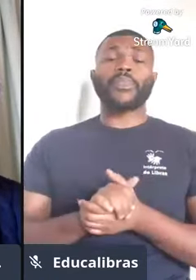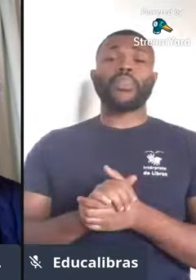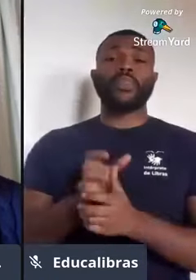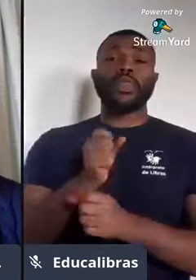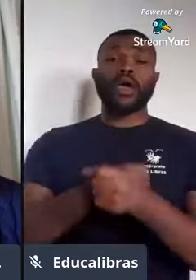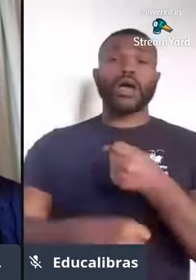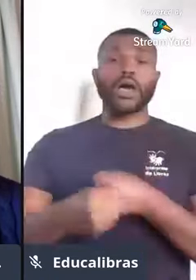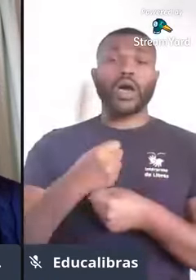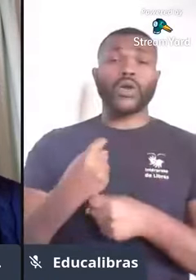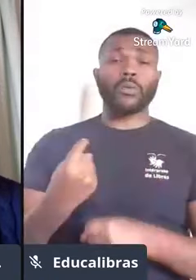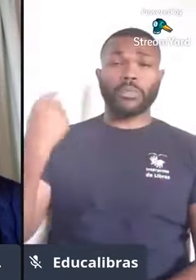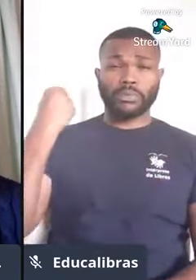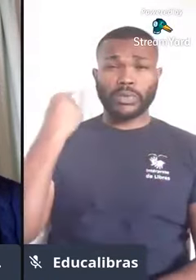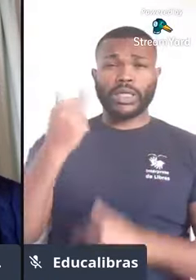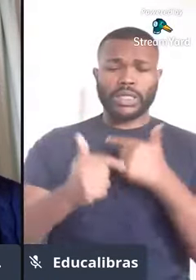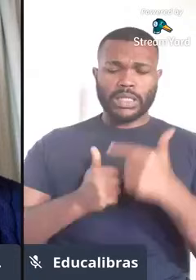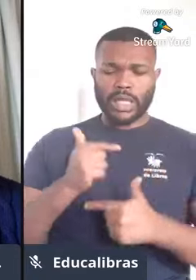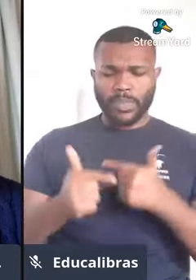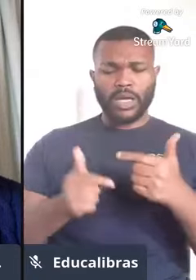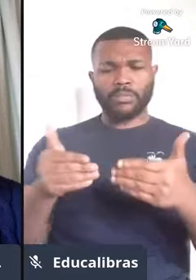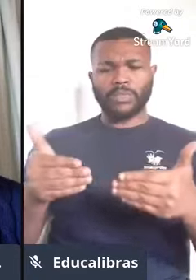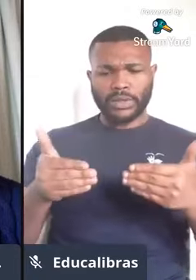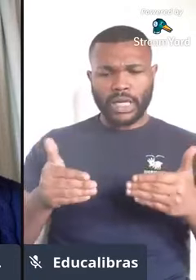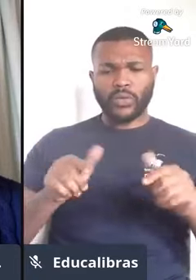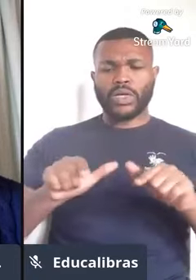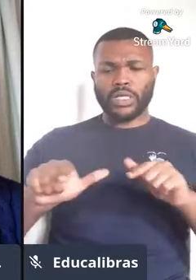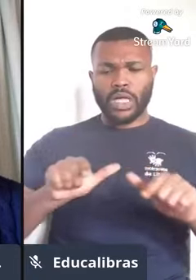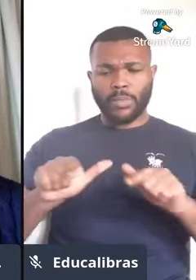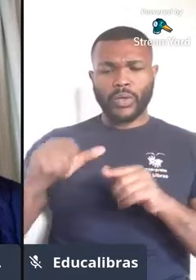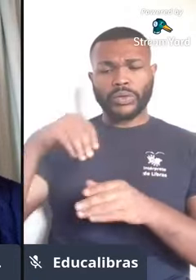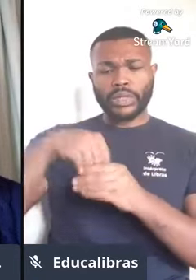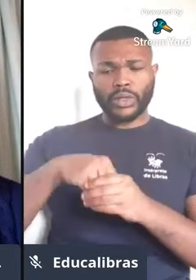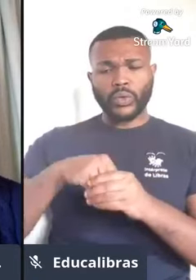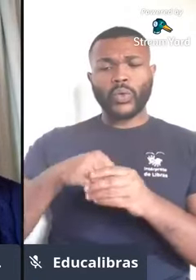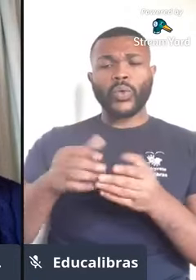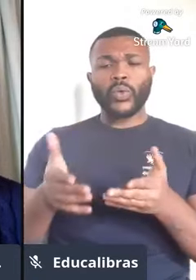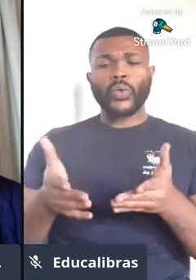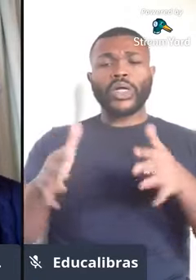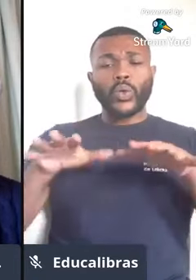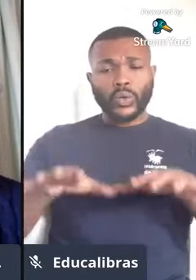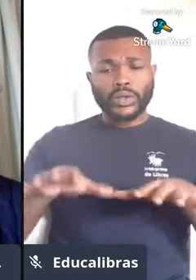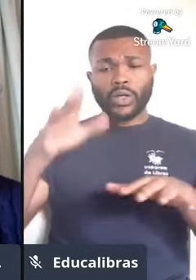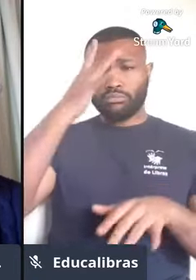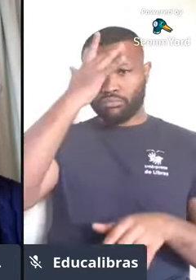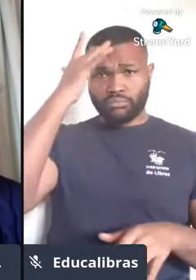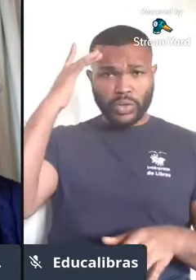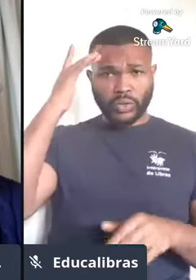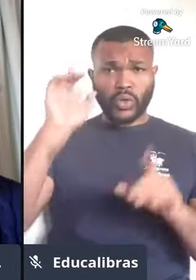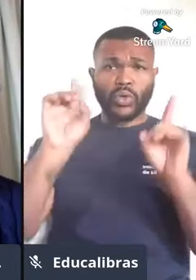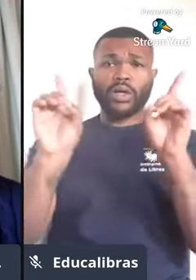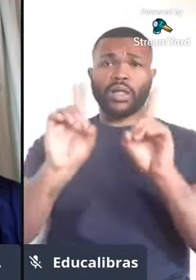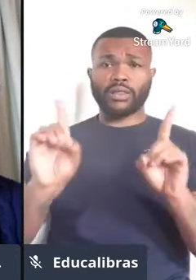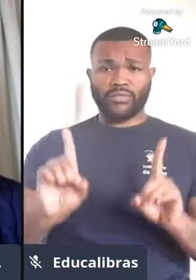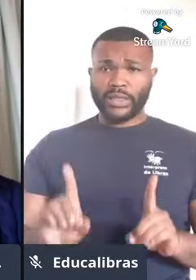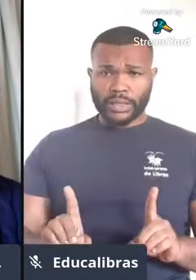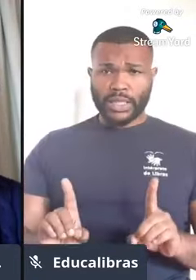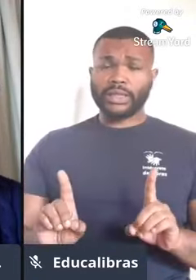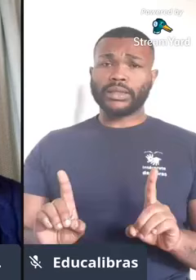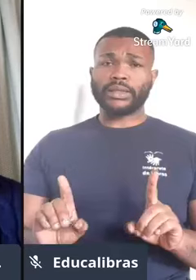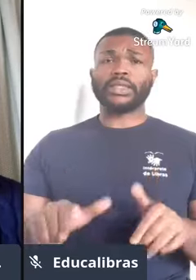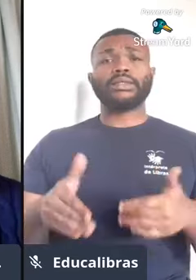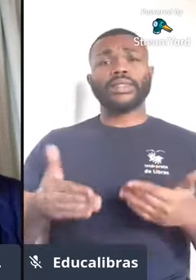do Trabalho, eu tenho coordenado o projeto de inclusão da pessoa com deficiência. Daí, inclusive, a razão